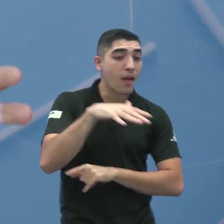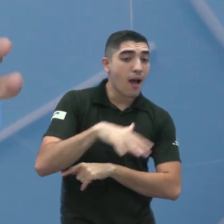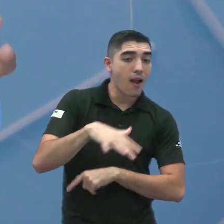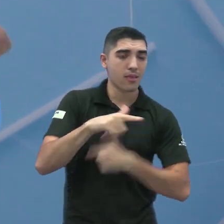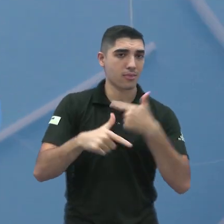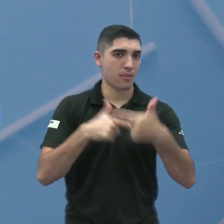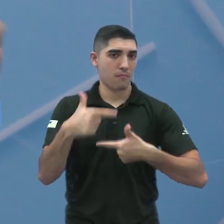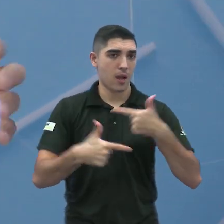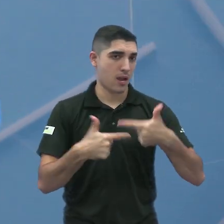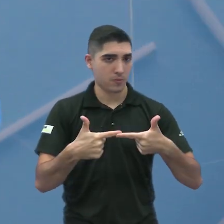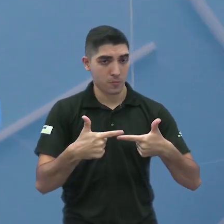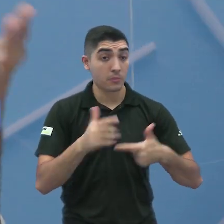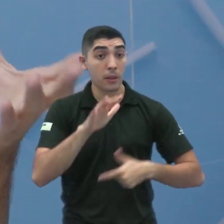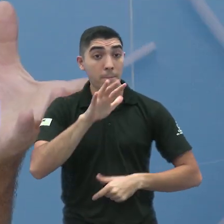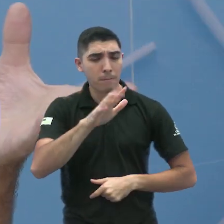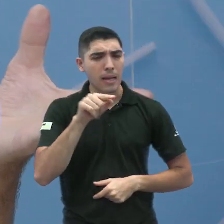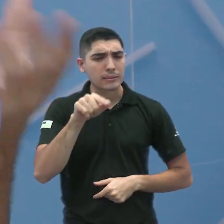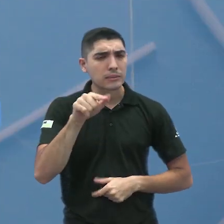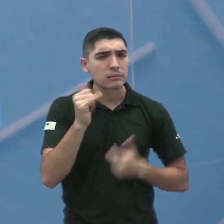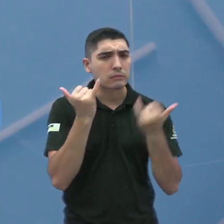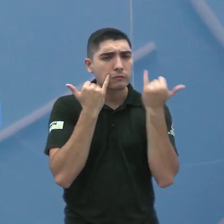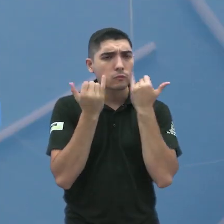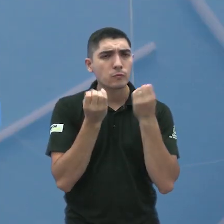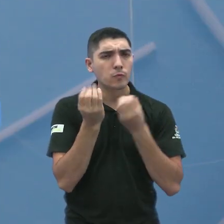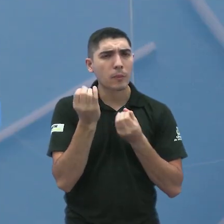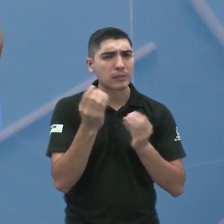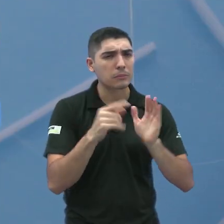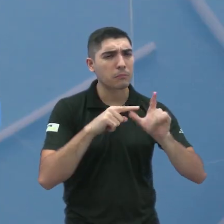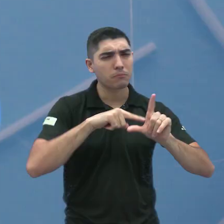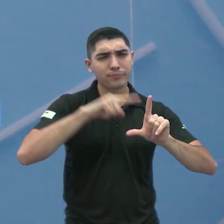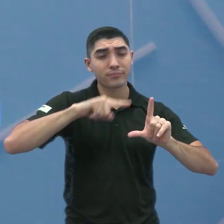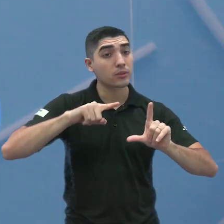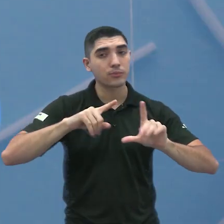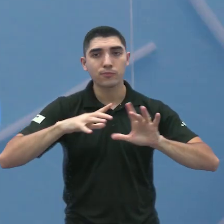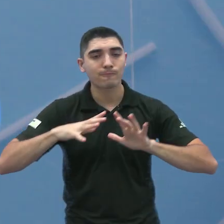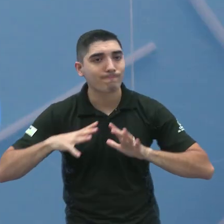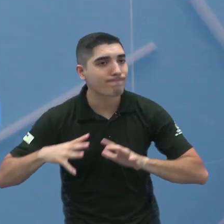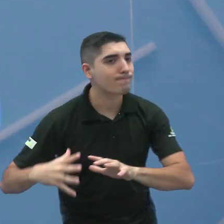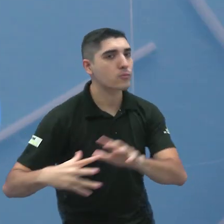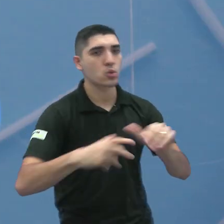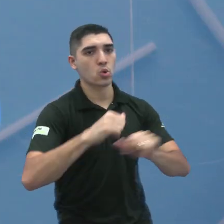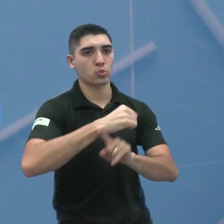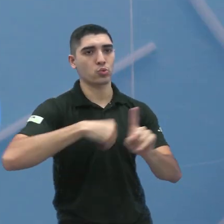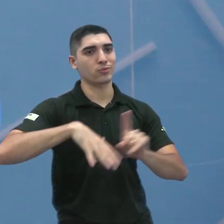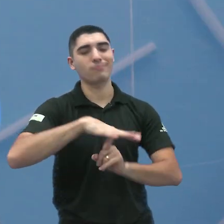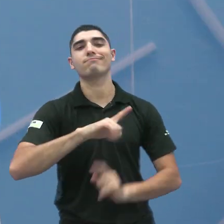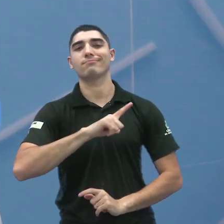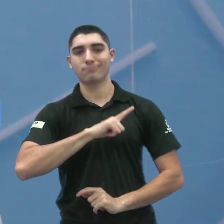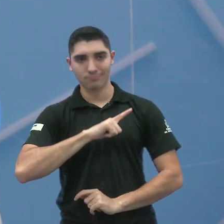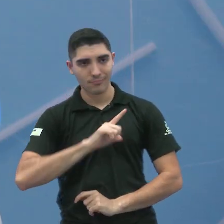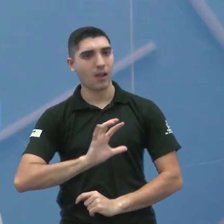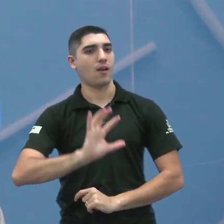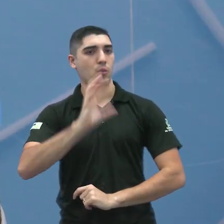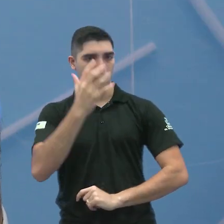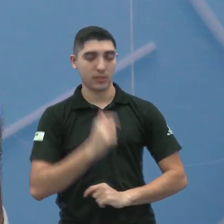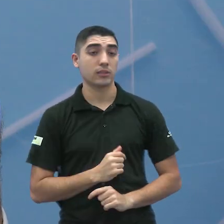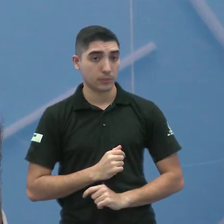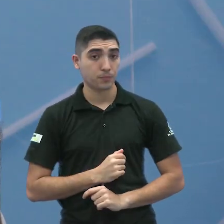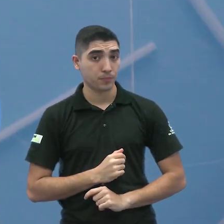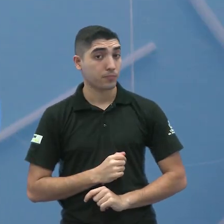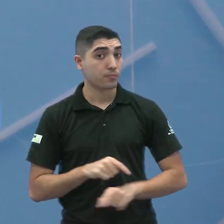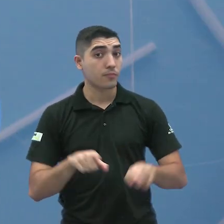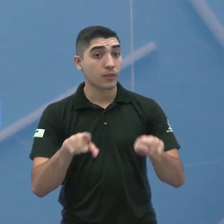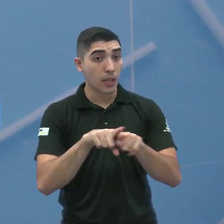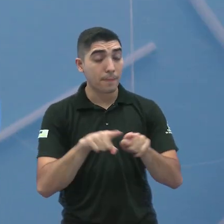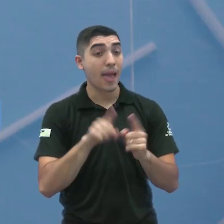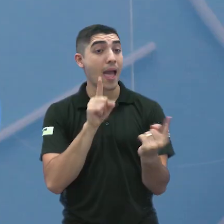trabalho. Mas esse número só reflete algo que está acontecendo em todos os níveis na sociedade. E as